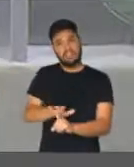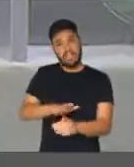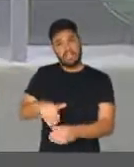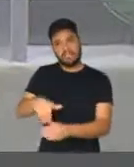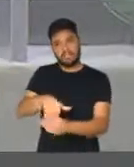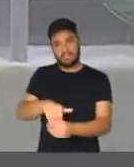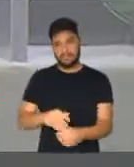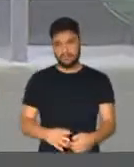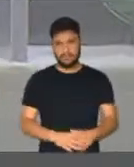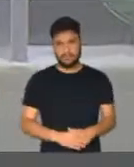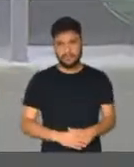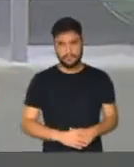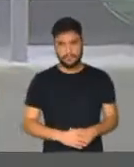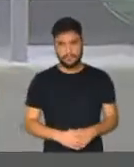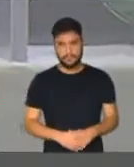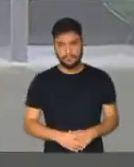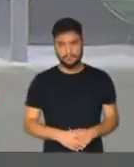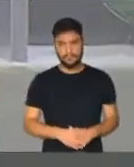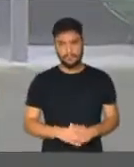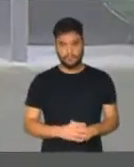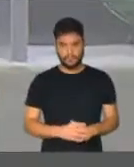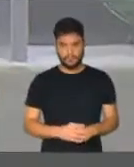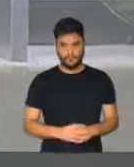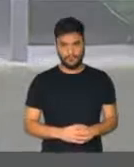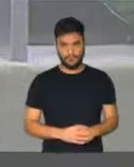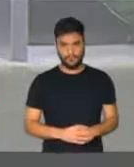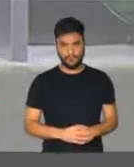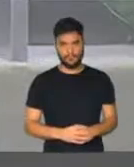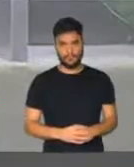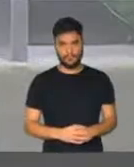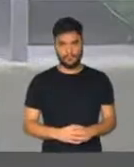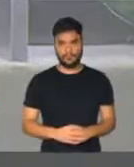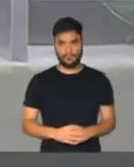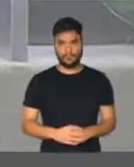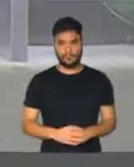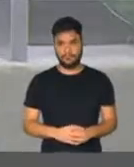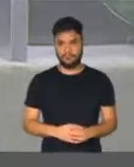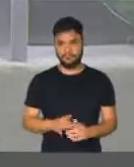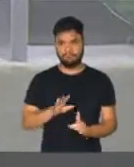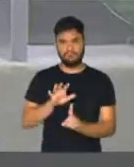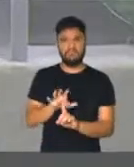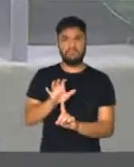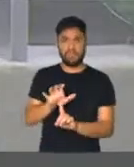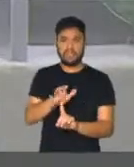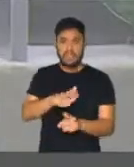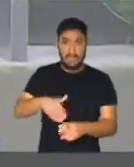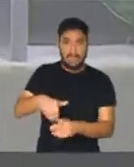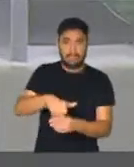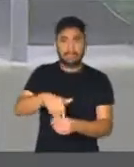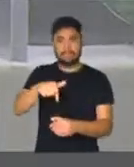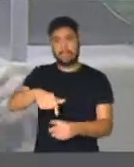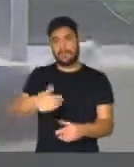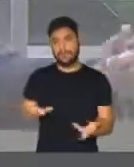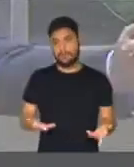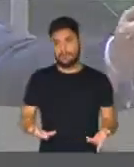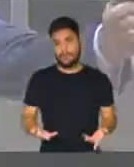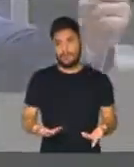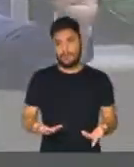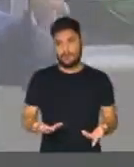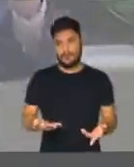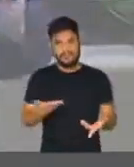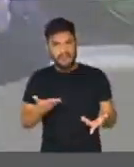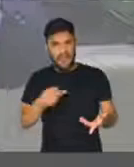Belo Horizonte, de incidir sobre as eleições desse ano. O